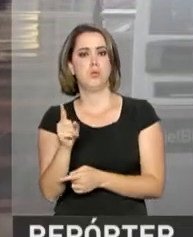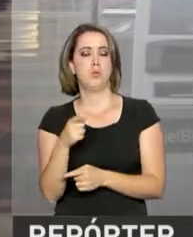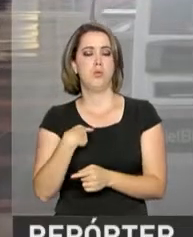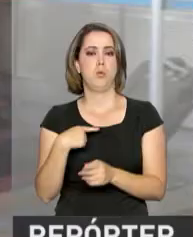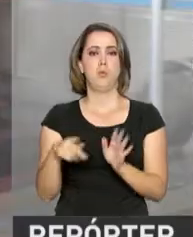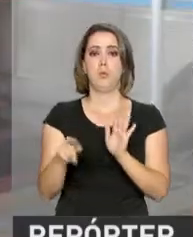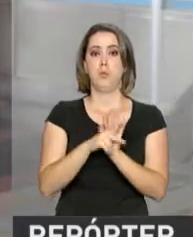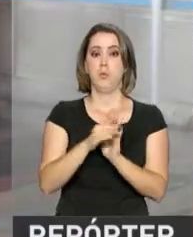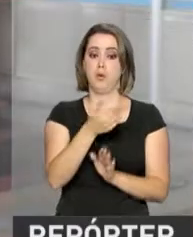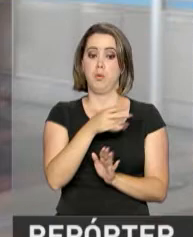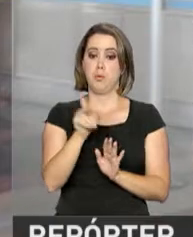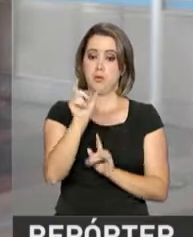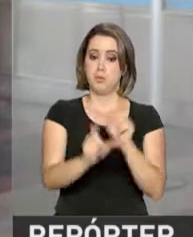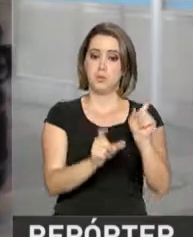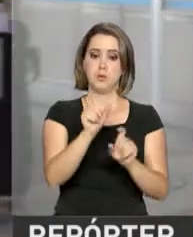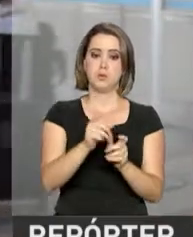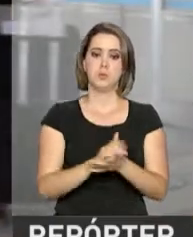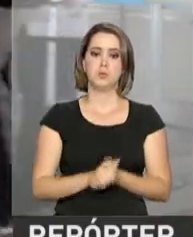do governo.